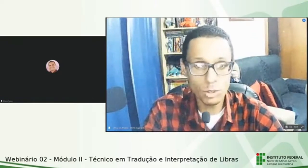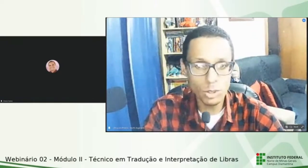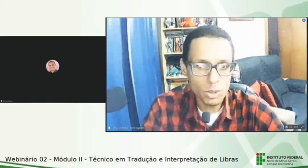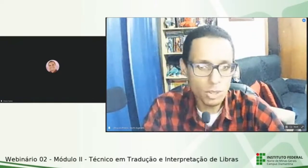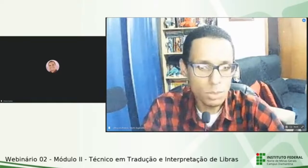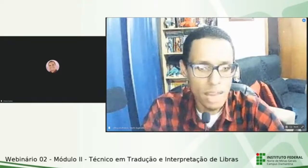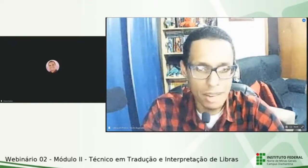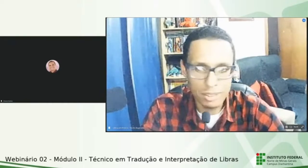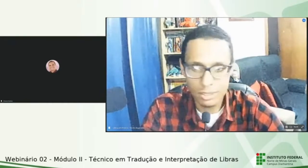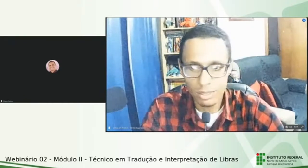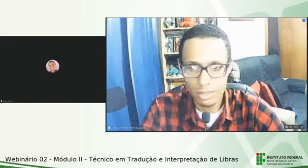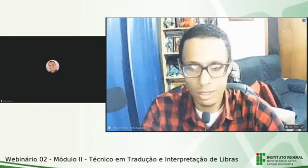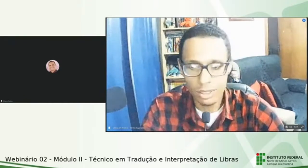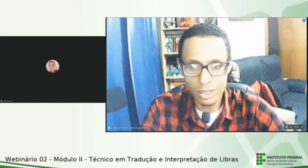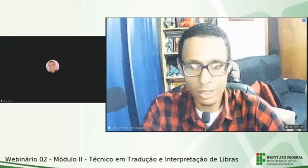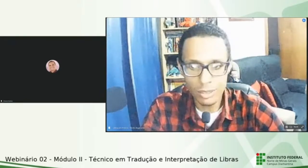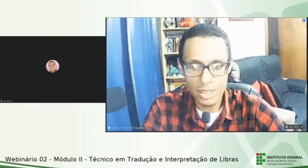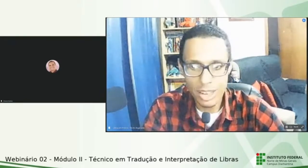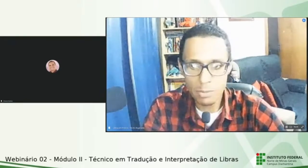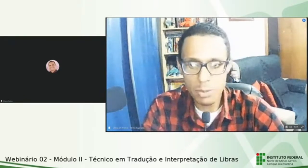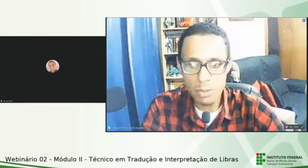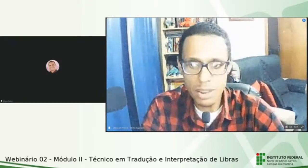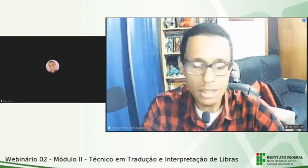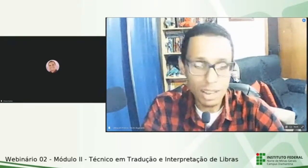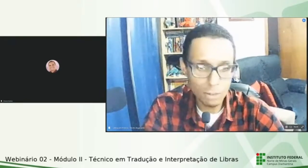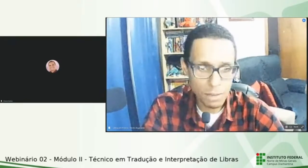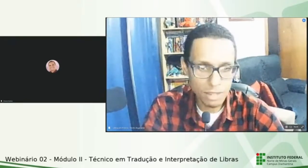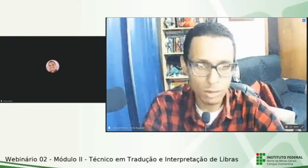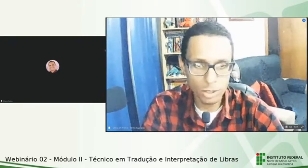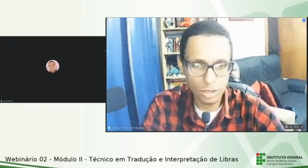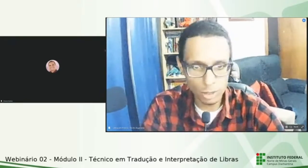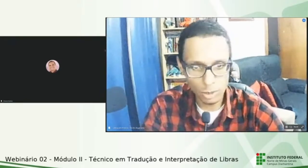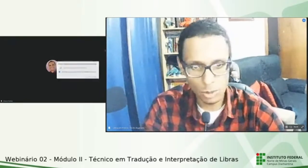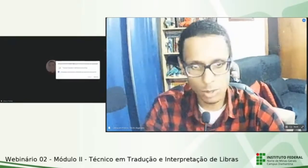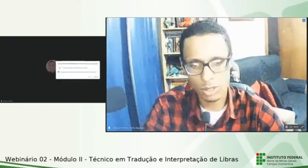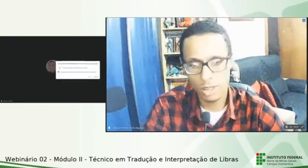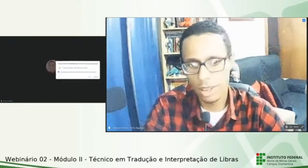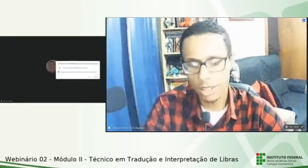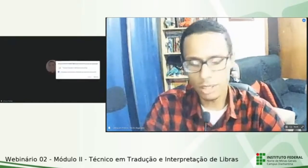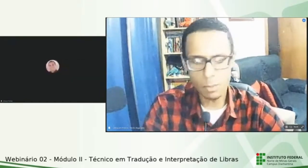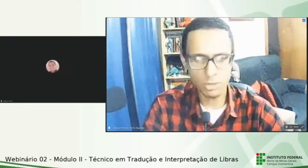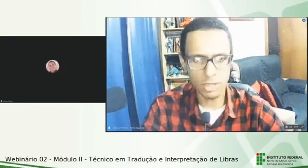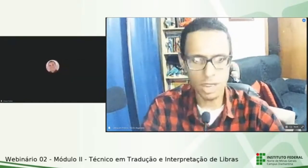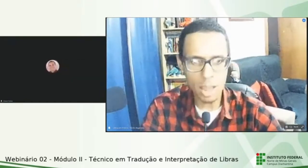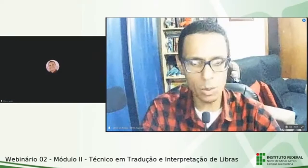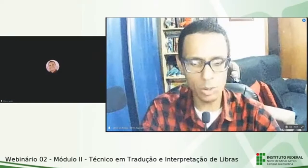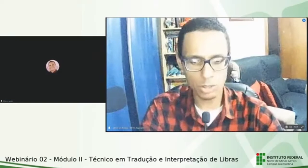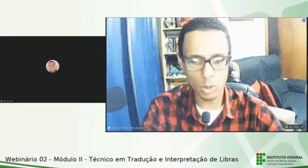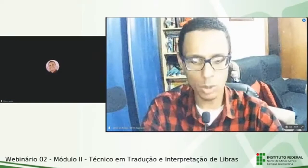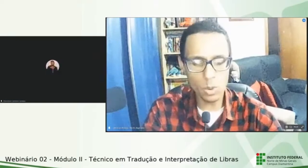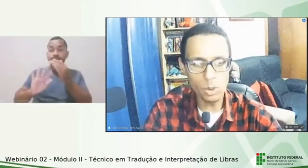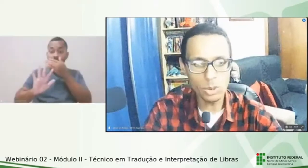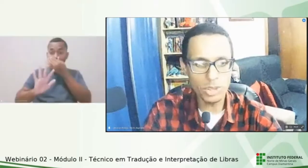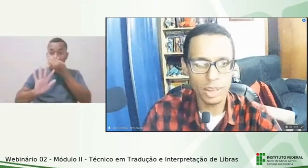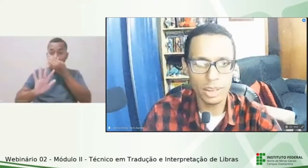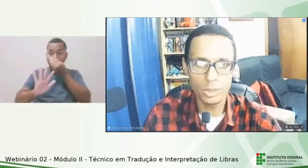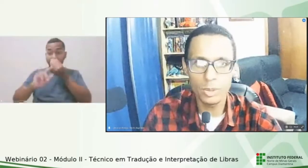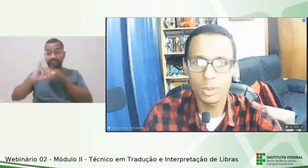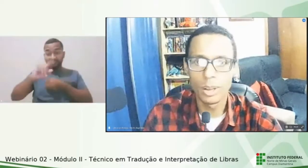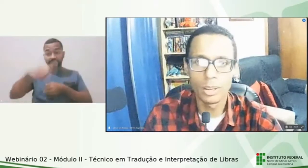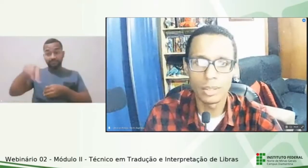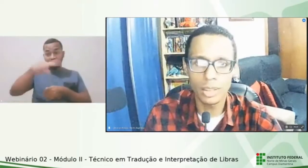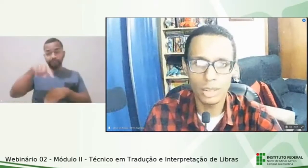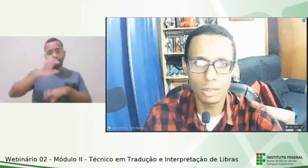Então, são 12 sub-áreas. Então, na 11ª tem a formação de tradutores. Então, se eu estou